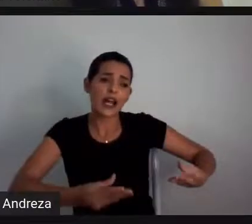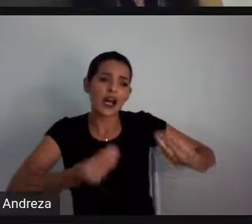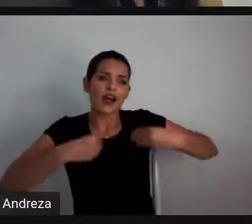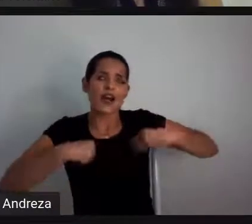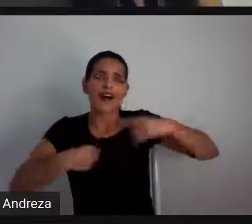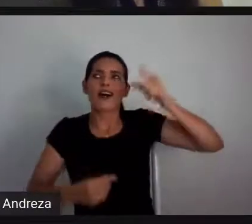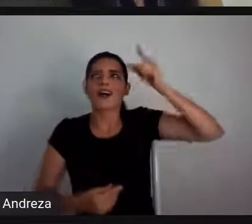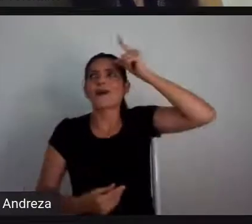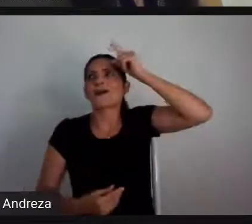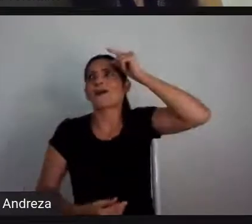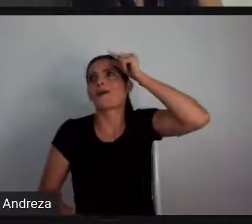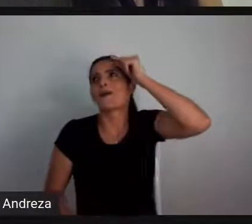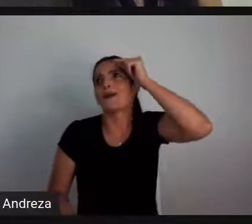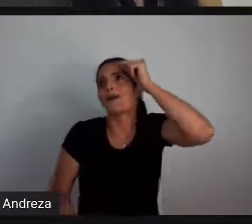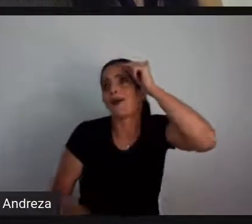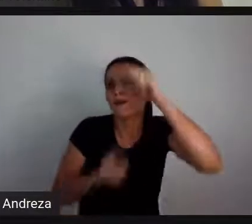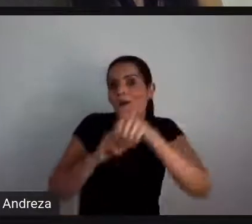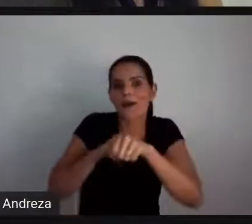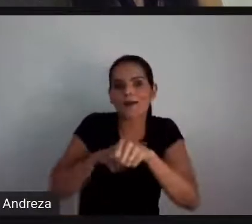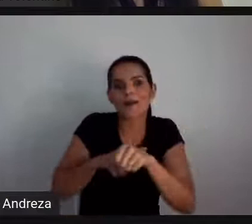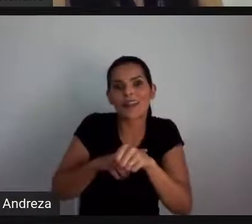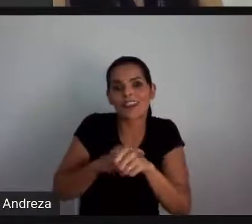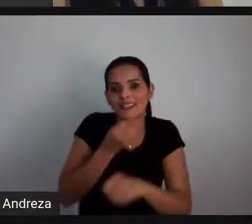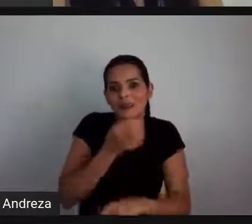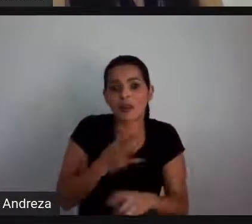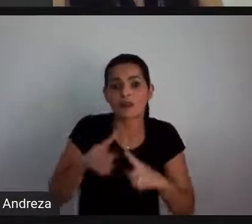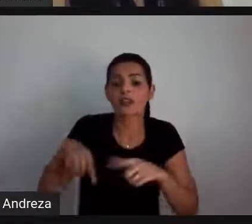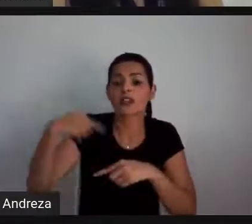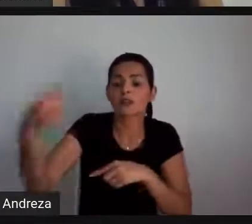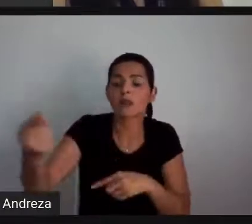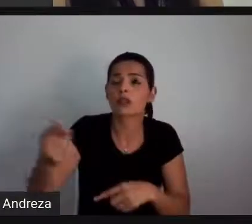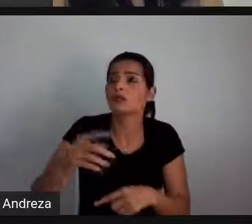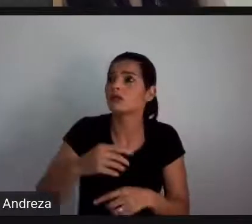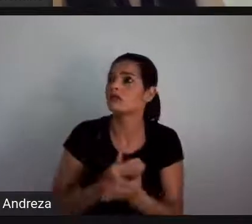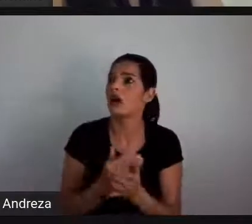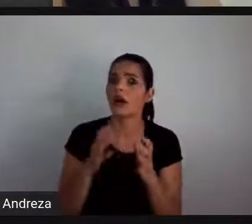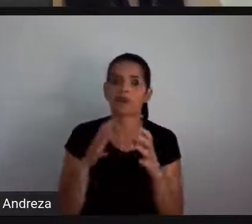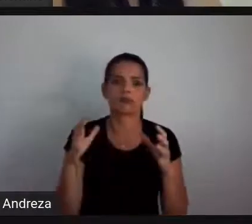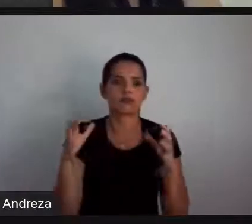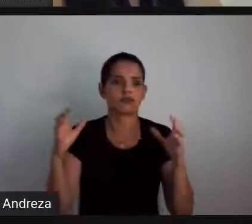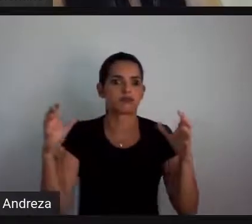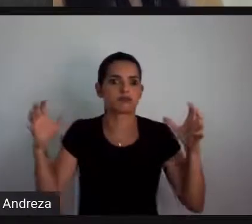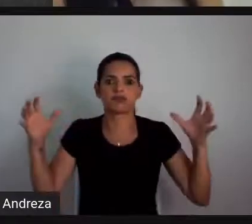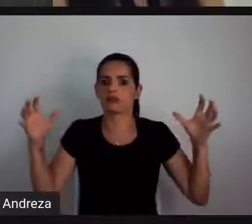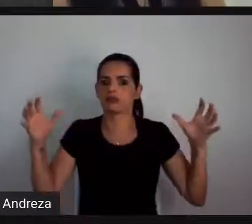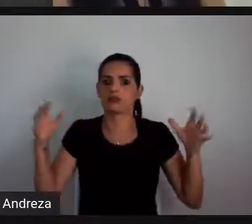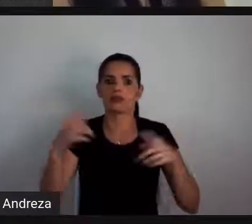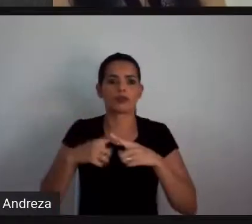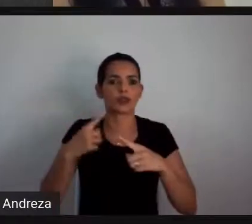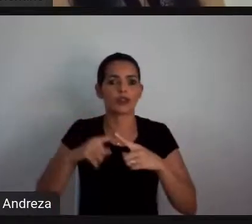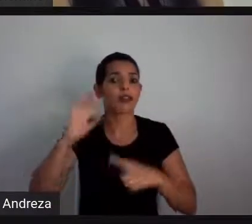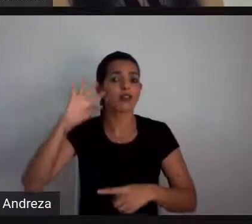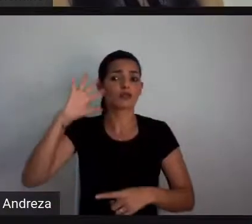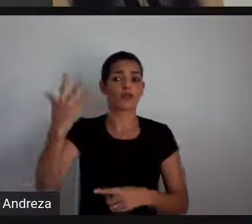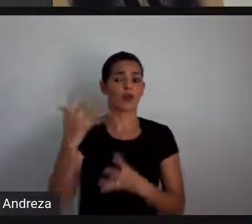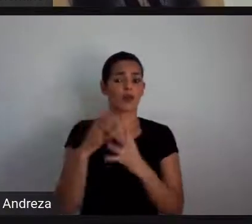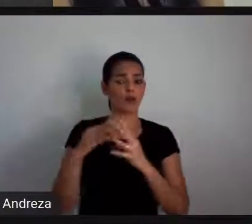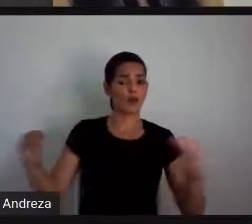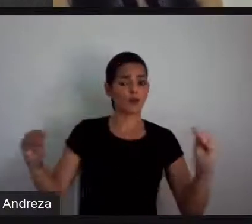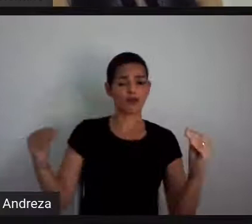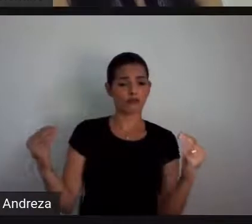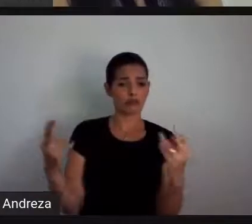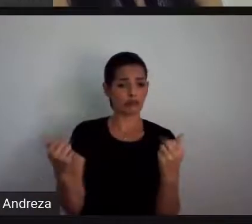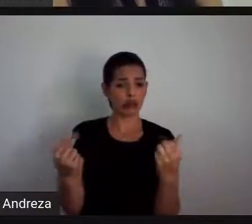faz a compra, mas daqui a pouco está ali tudo de novo, porque a frustração não foi resolvida, o tédio não